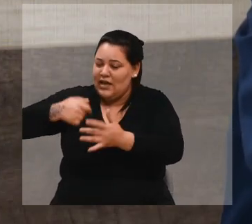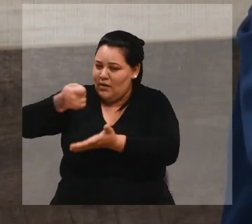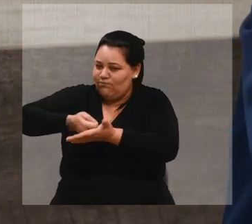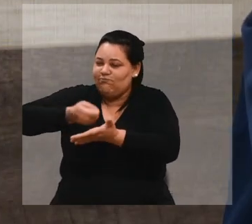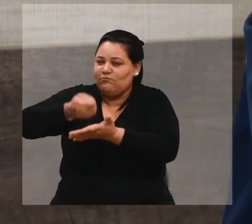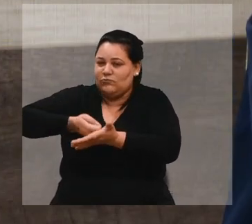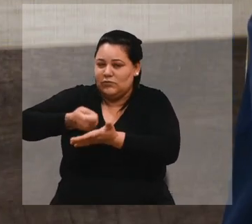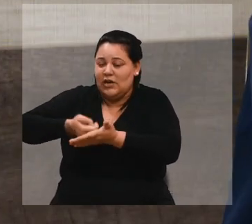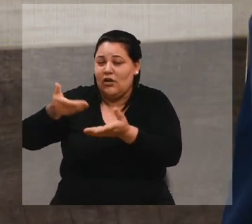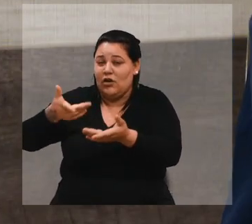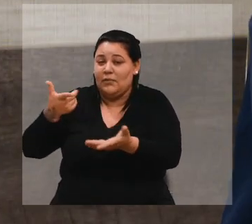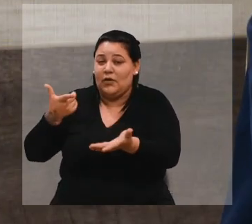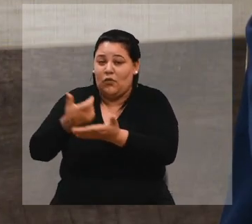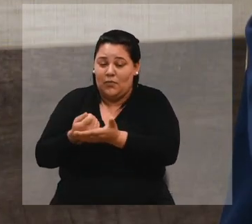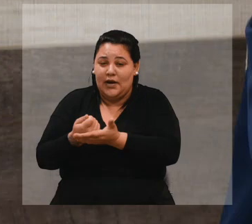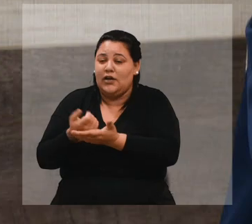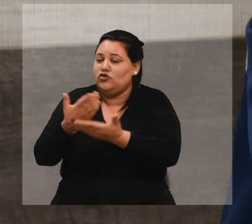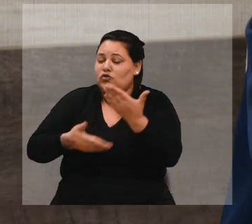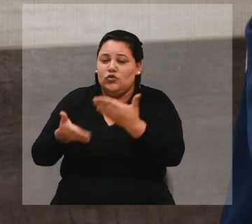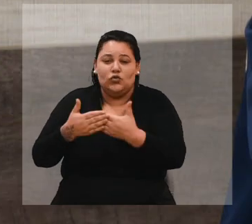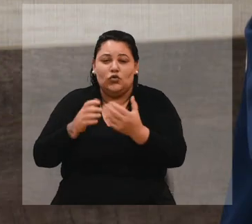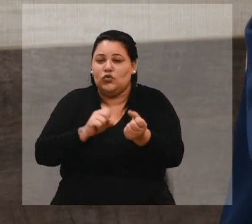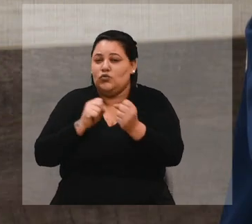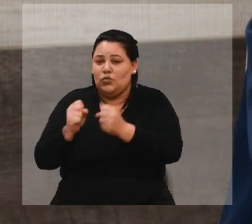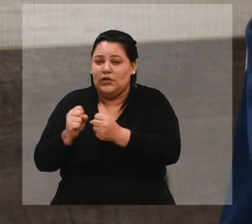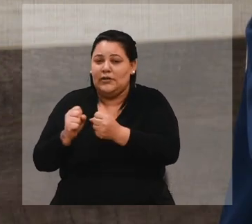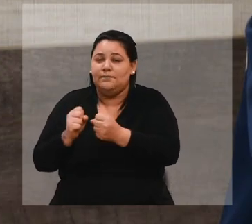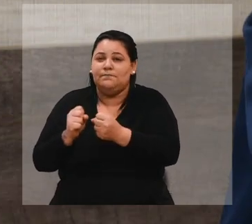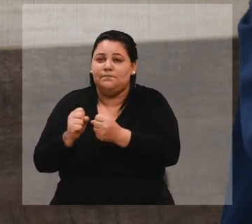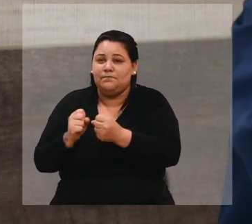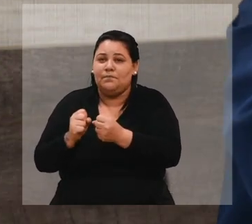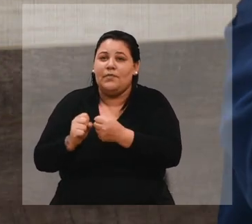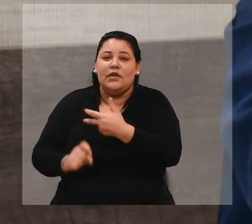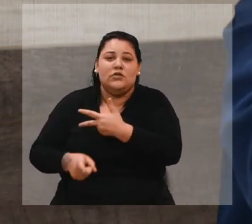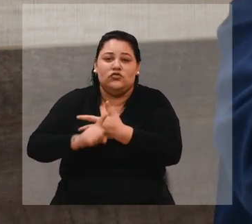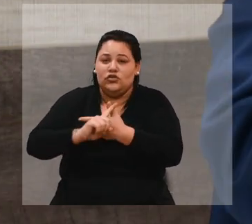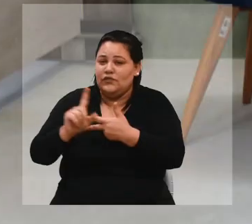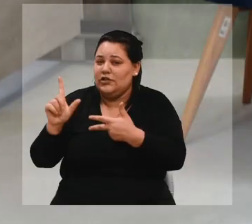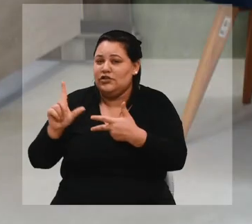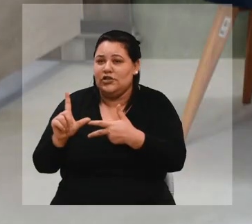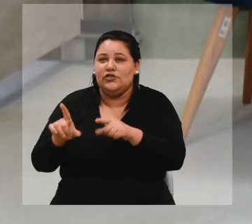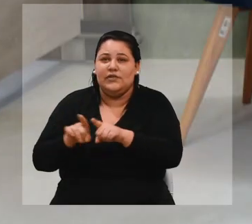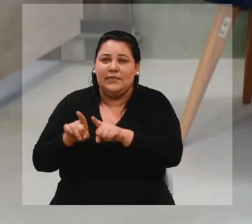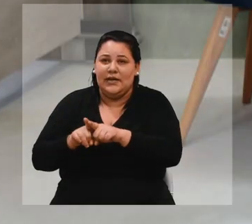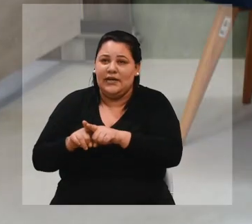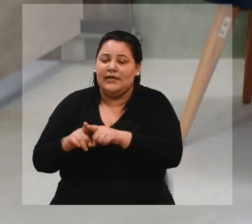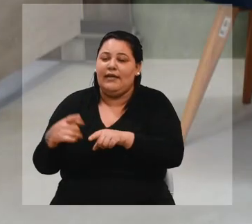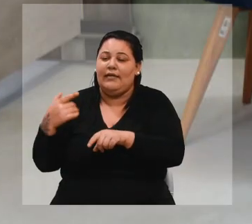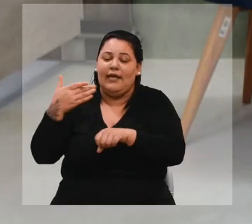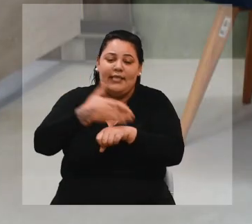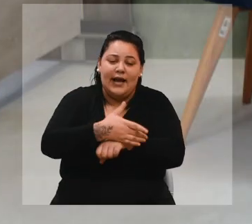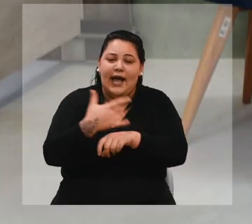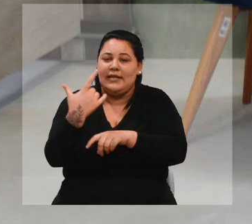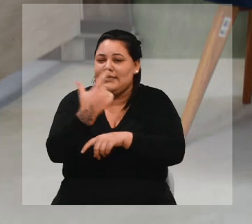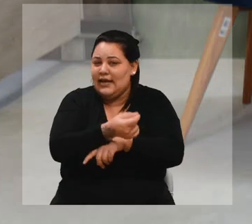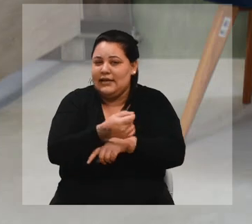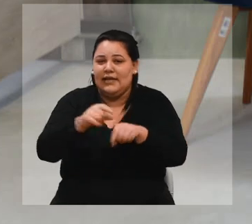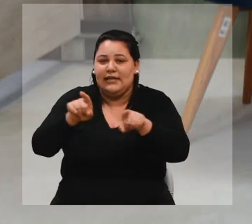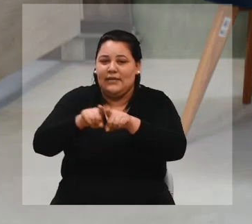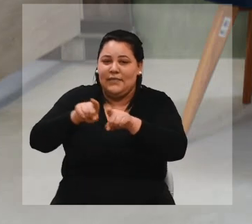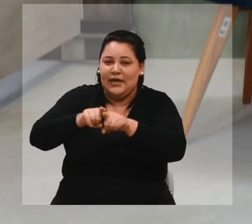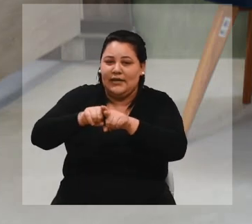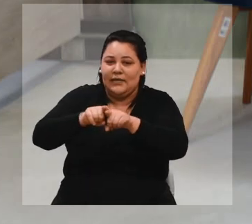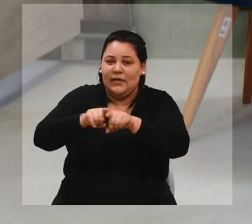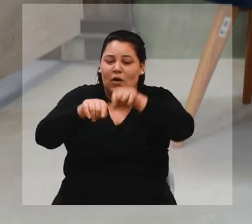luta de todo o poder executivo, legislativo. Adequação da pista, embarque e desembarque. A questão do raio-x